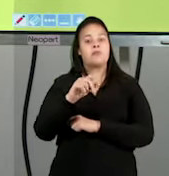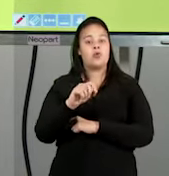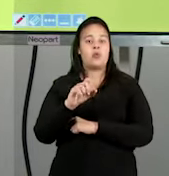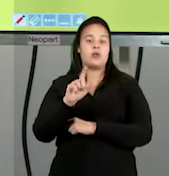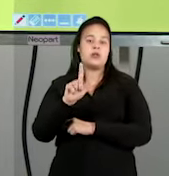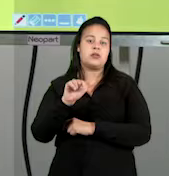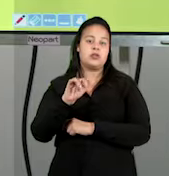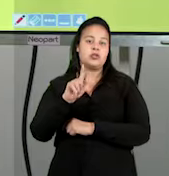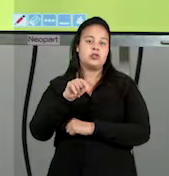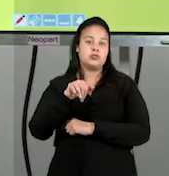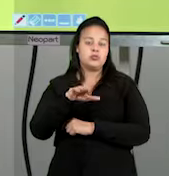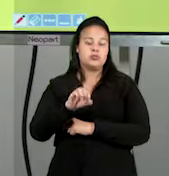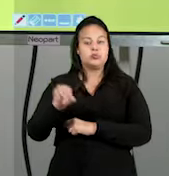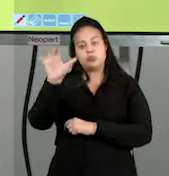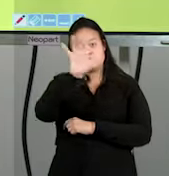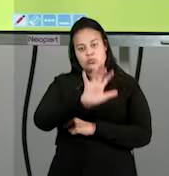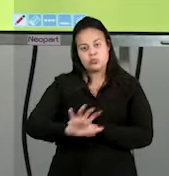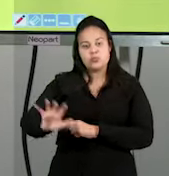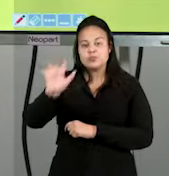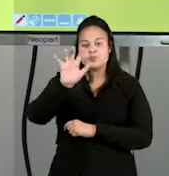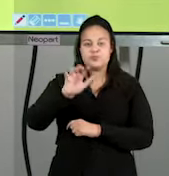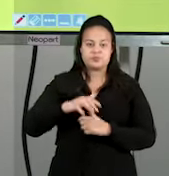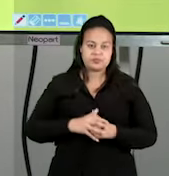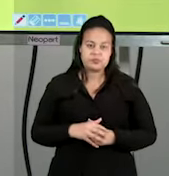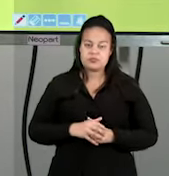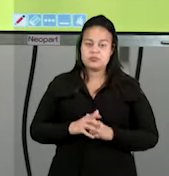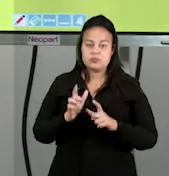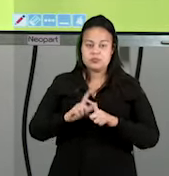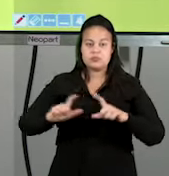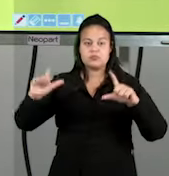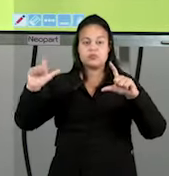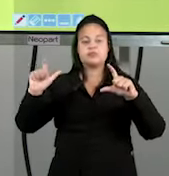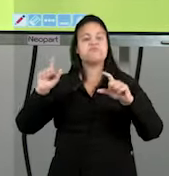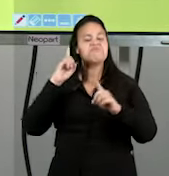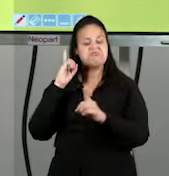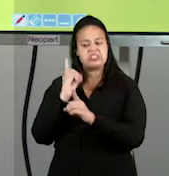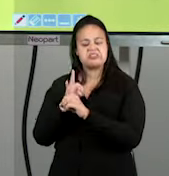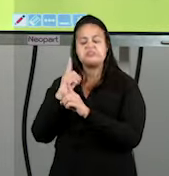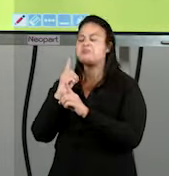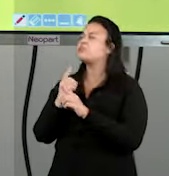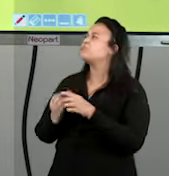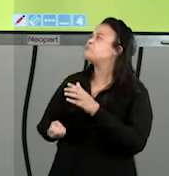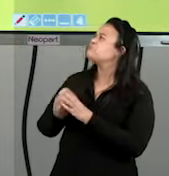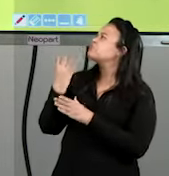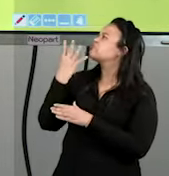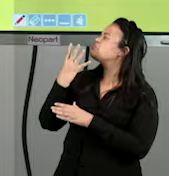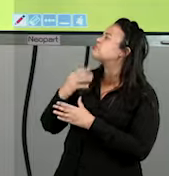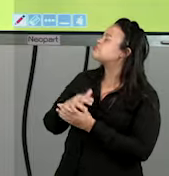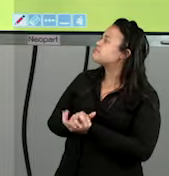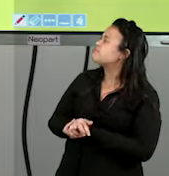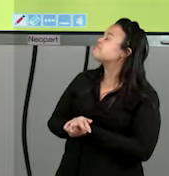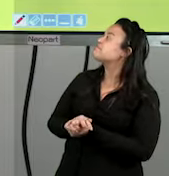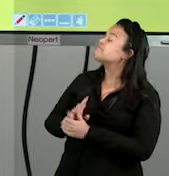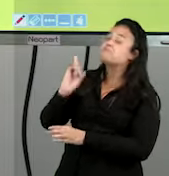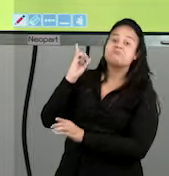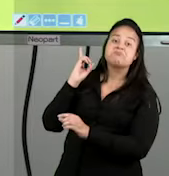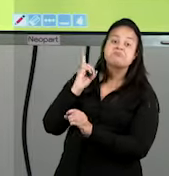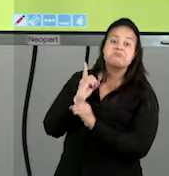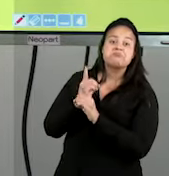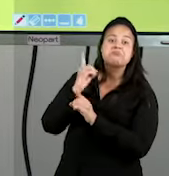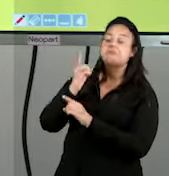do círculo, a área do círculo. Então, foram muitas descobertas para encontrar